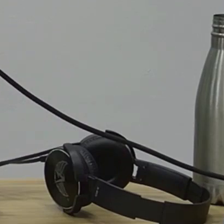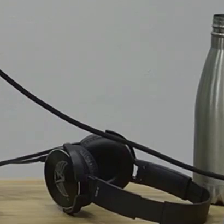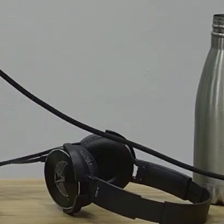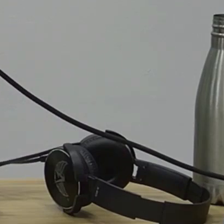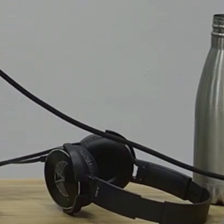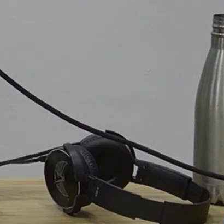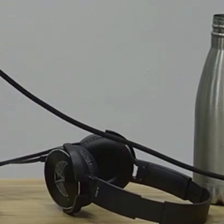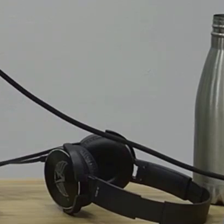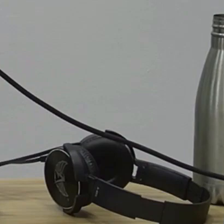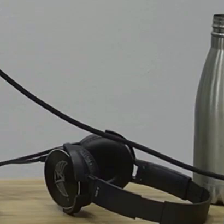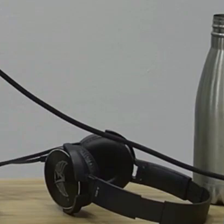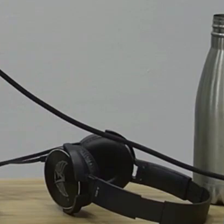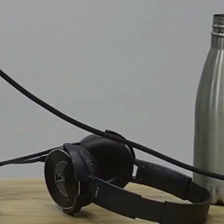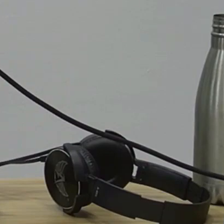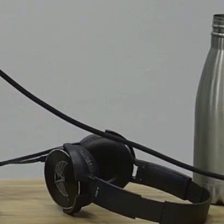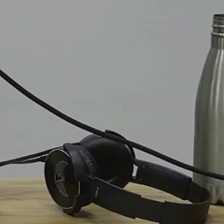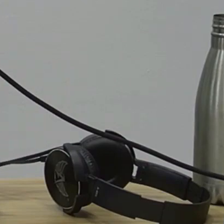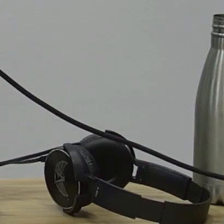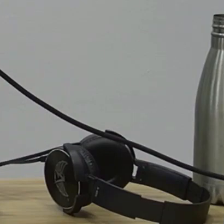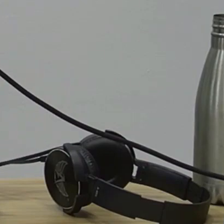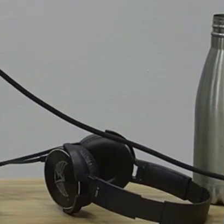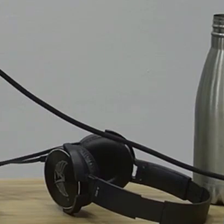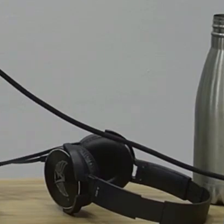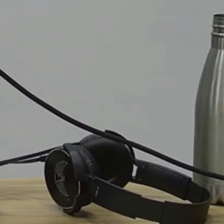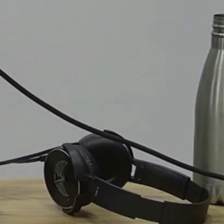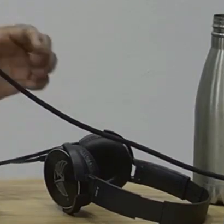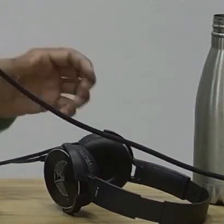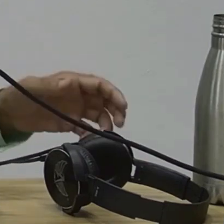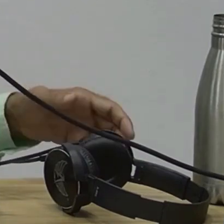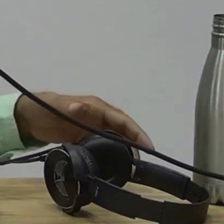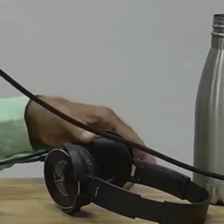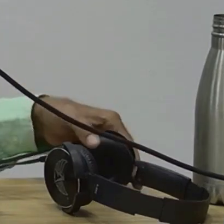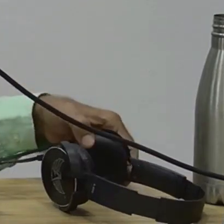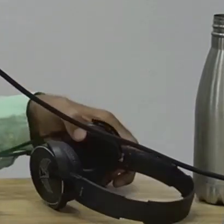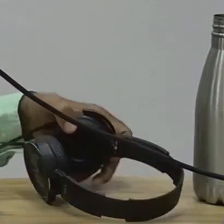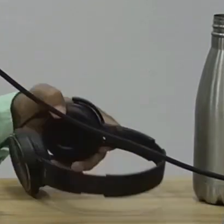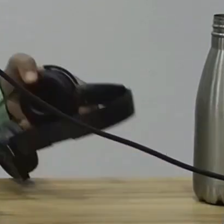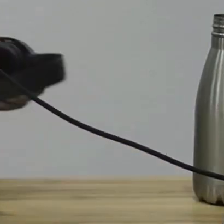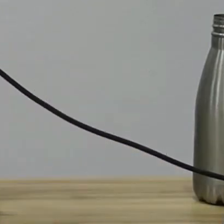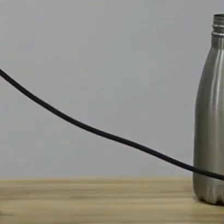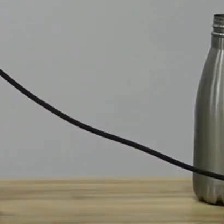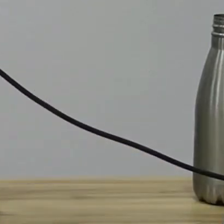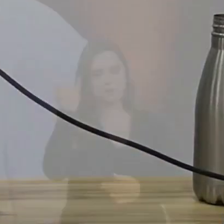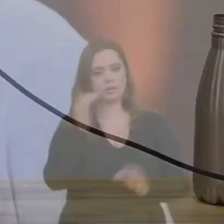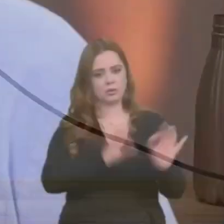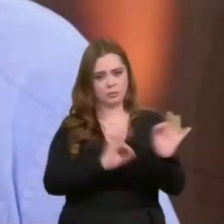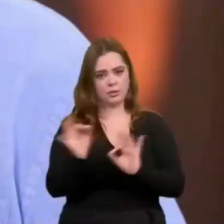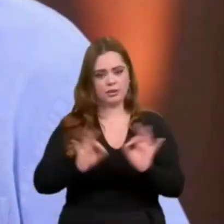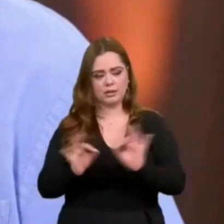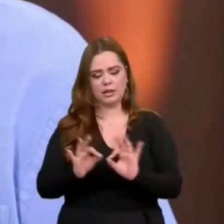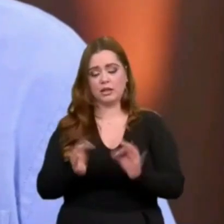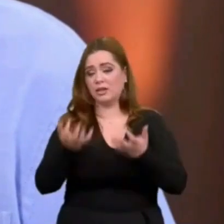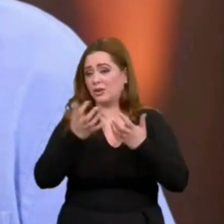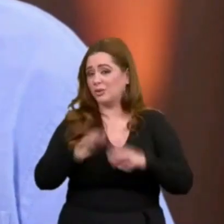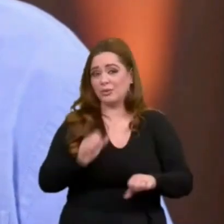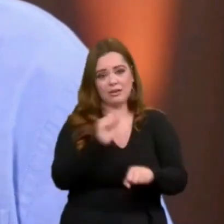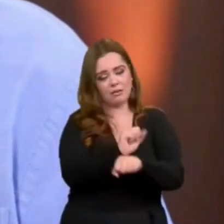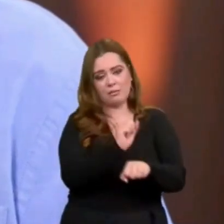o Brasil albergará. Vamos ouvir o que diz o presidente Lula. Veja, eu